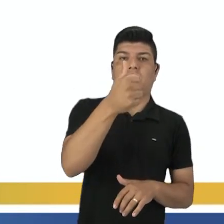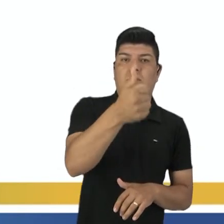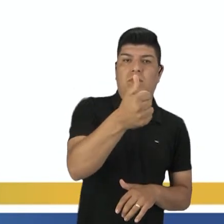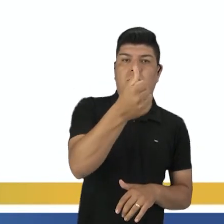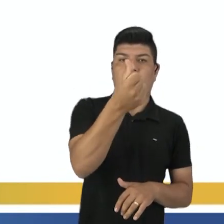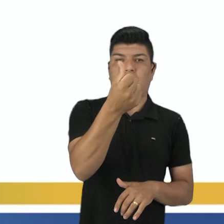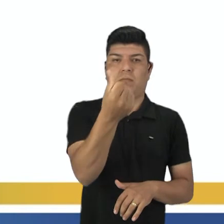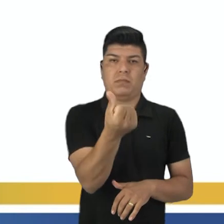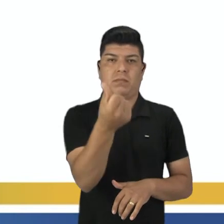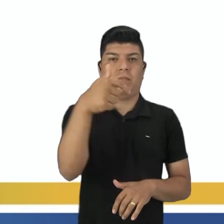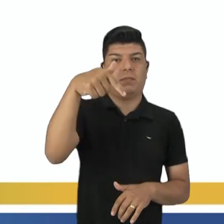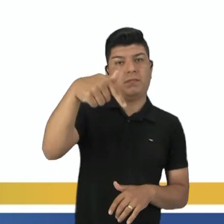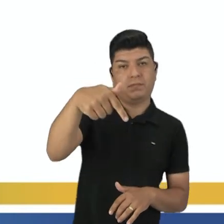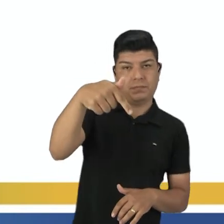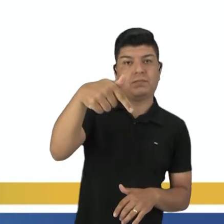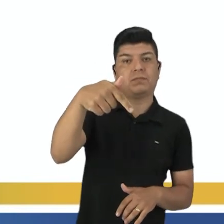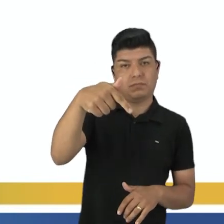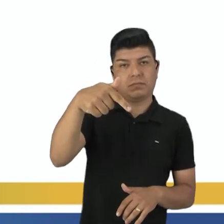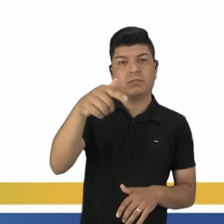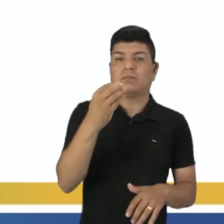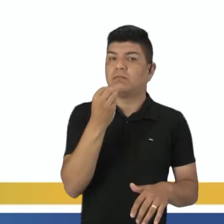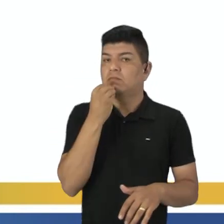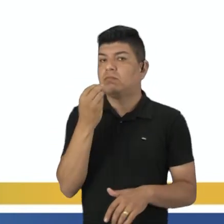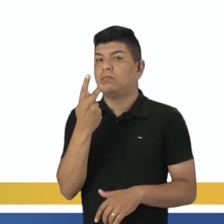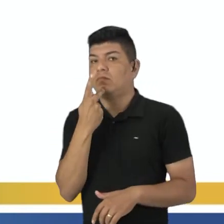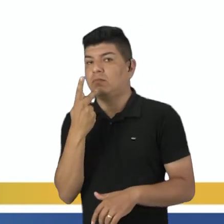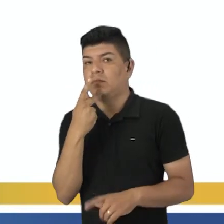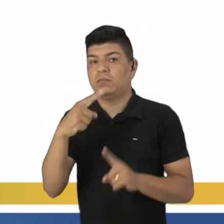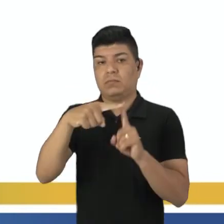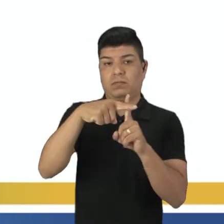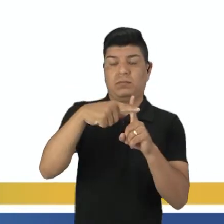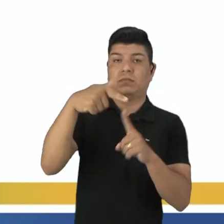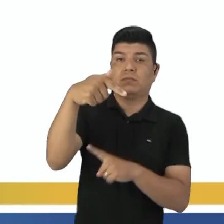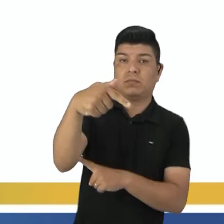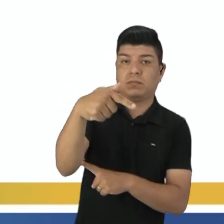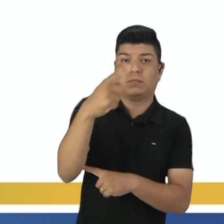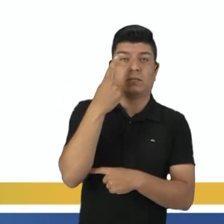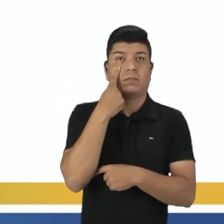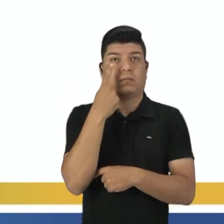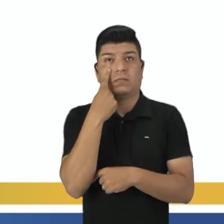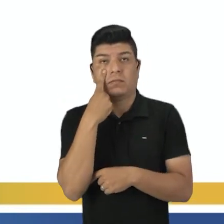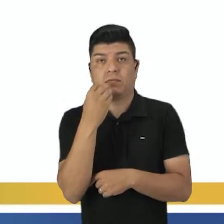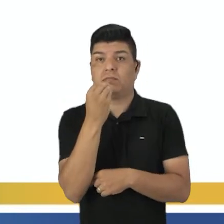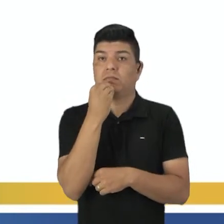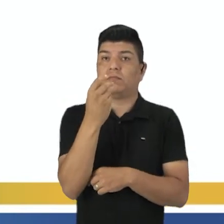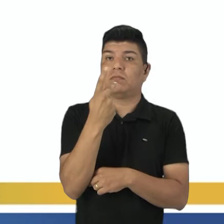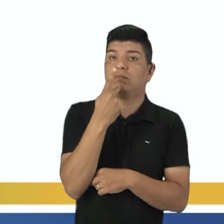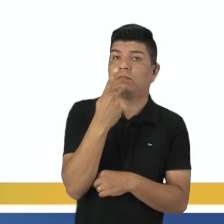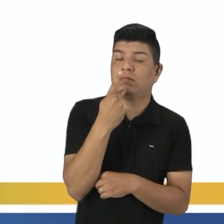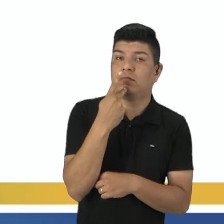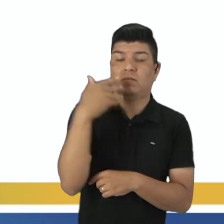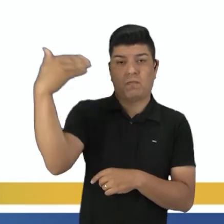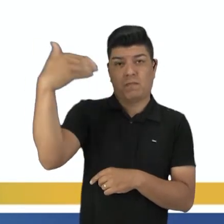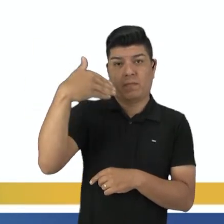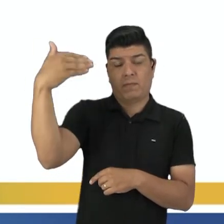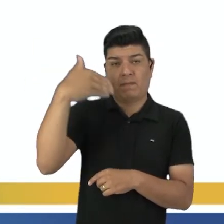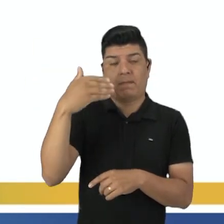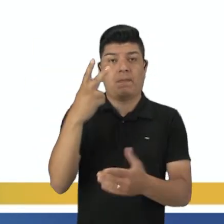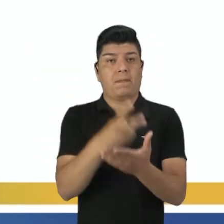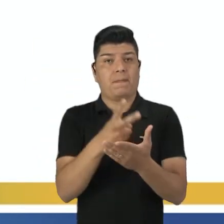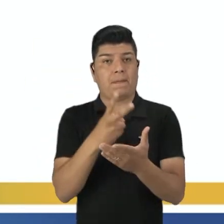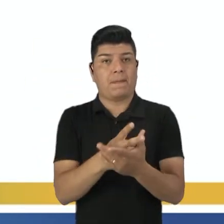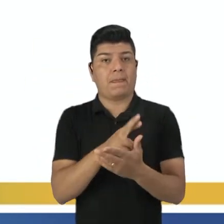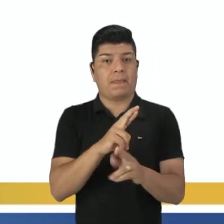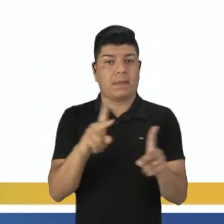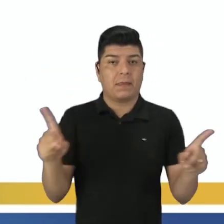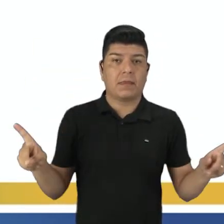0,167, né? A probabilidade real aí de aparecer a soma 7. Observe que a probabilidade frequentista, ela se difere